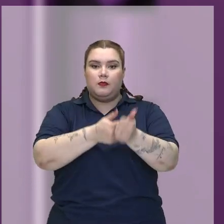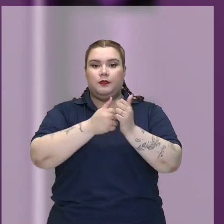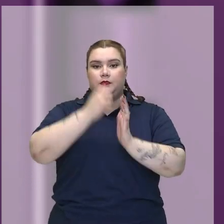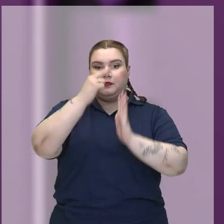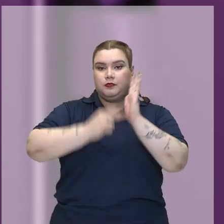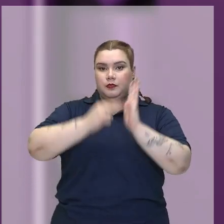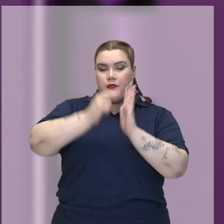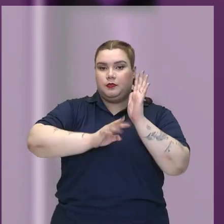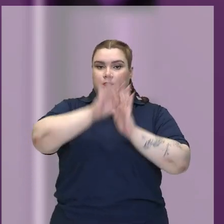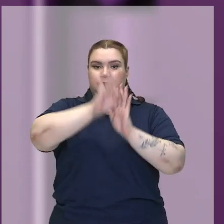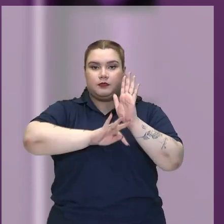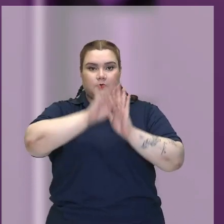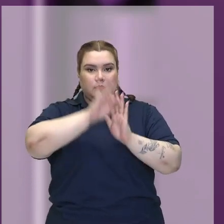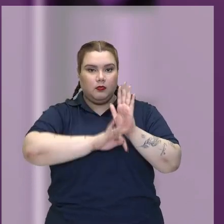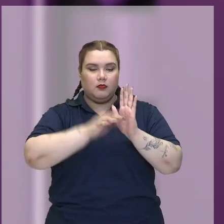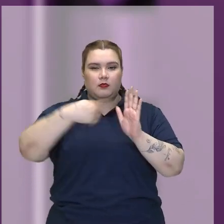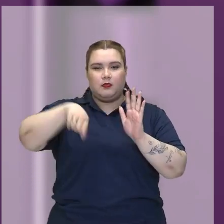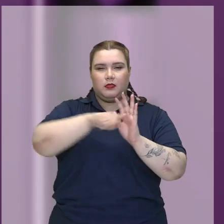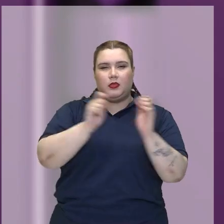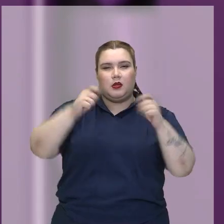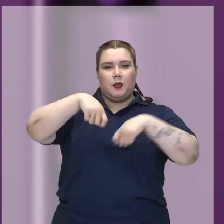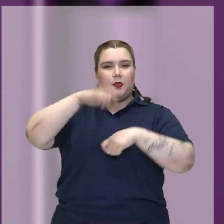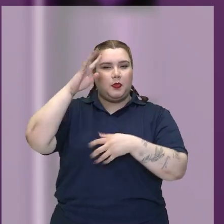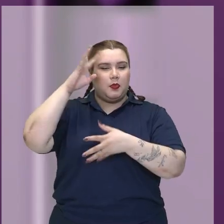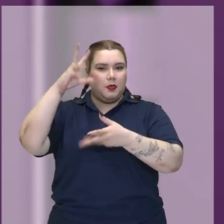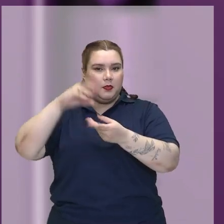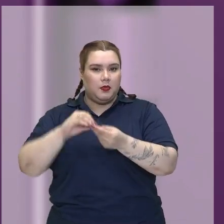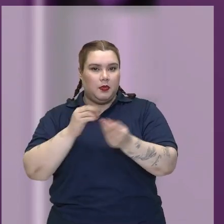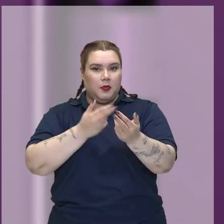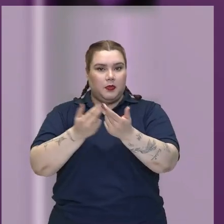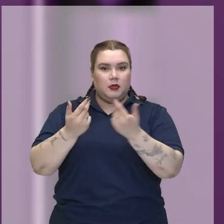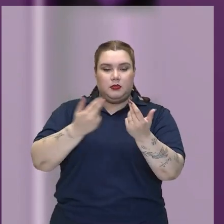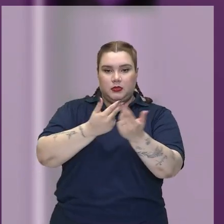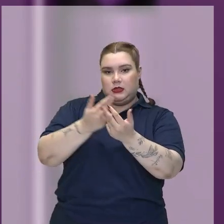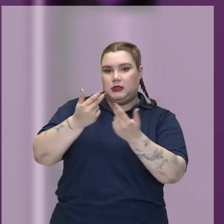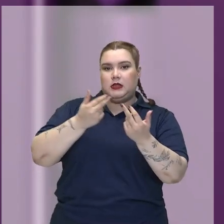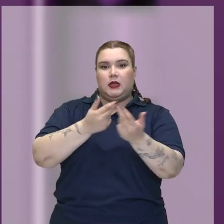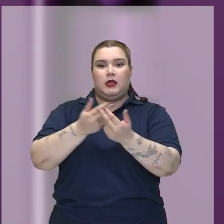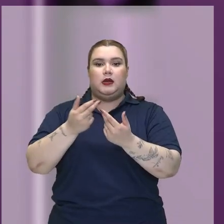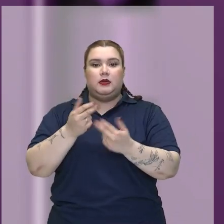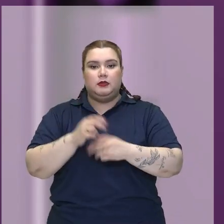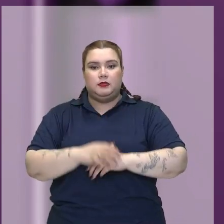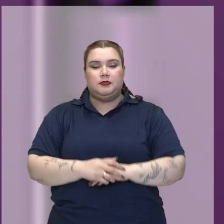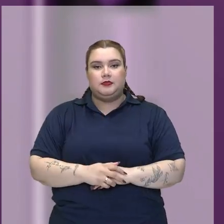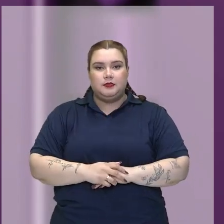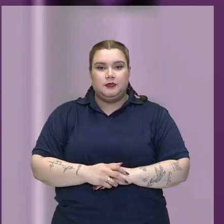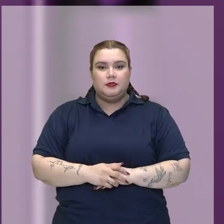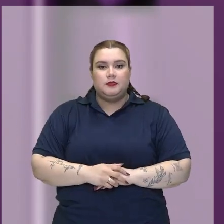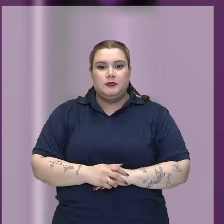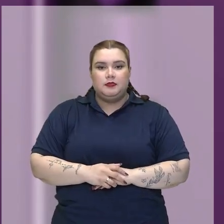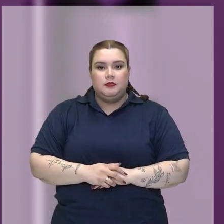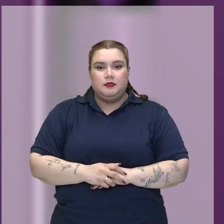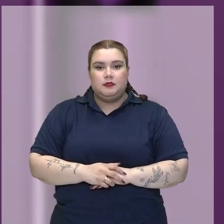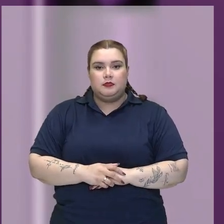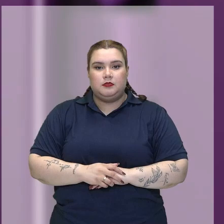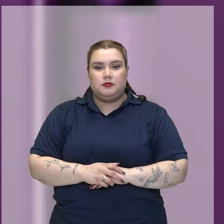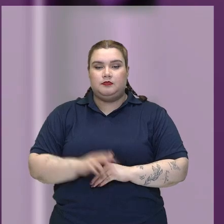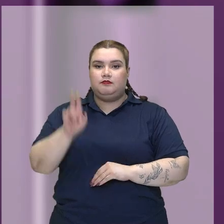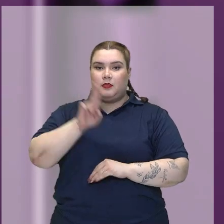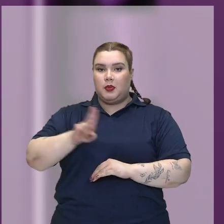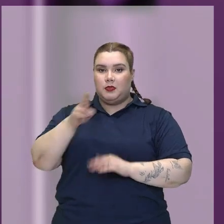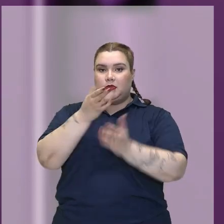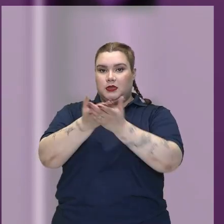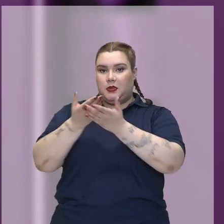nosso texto para que você consiga interpretar, né? E compreender melhor esses conceitos que nós vamos utilizar aqui nas nossas aulas